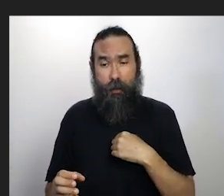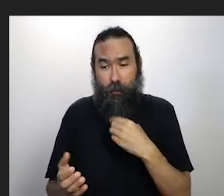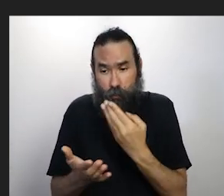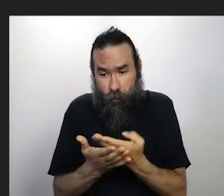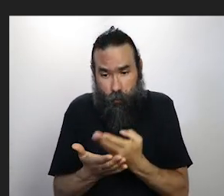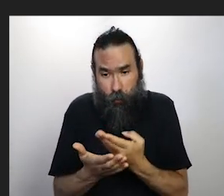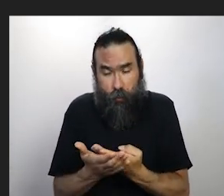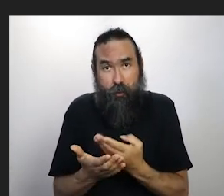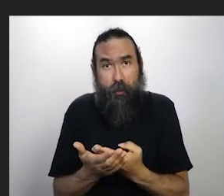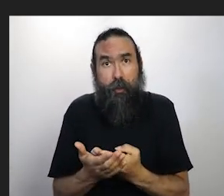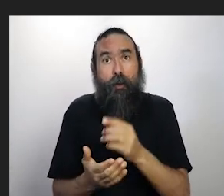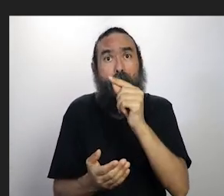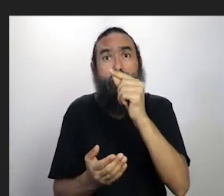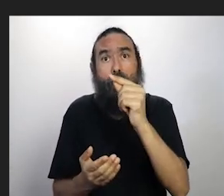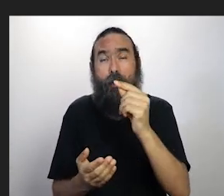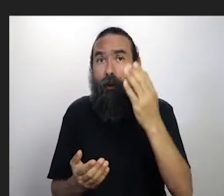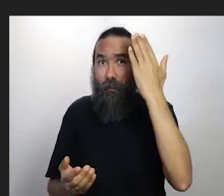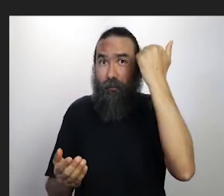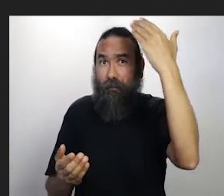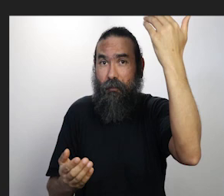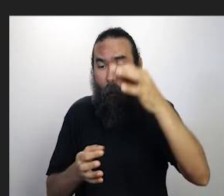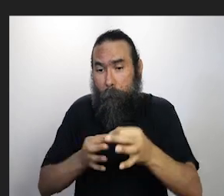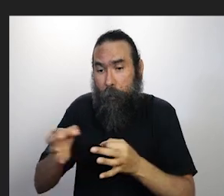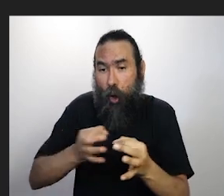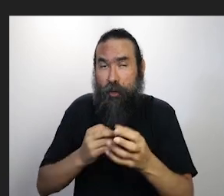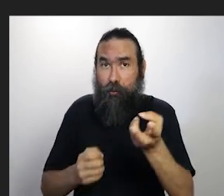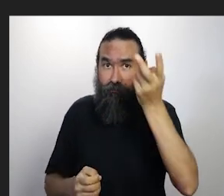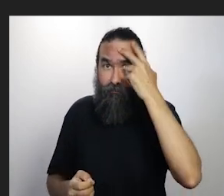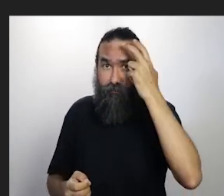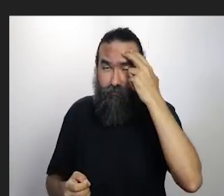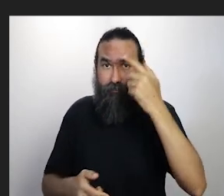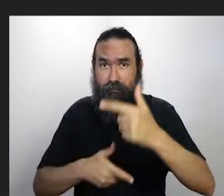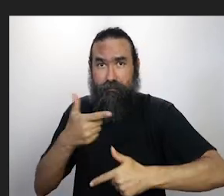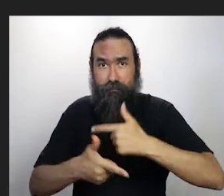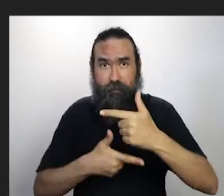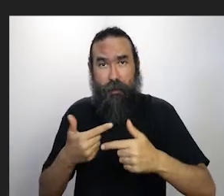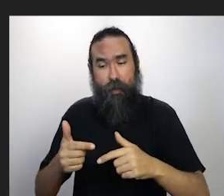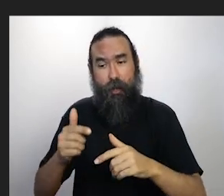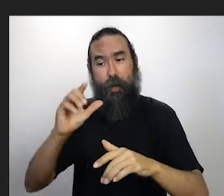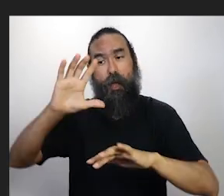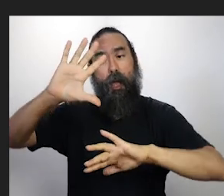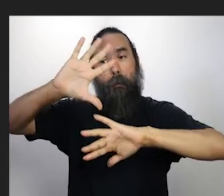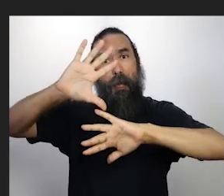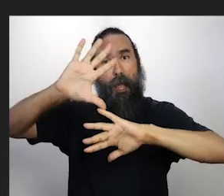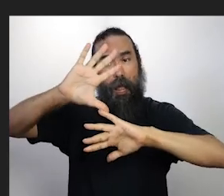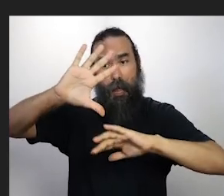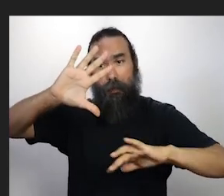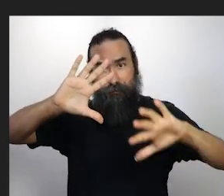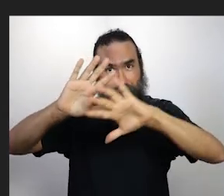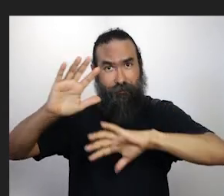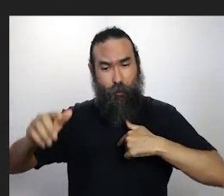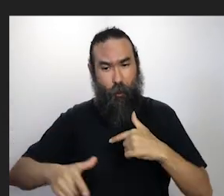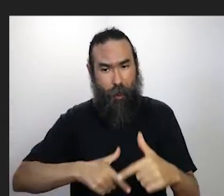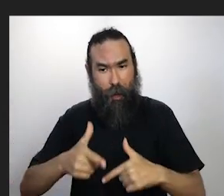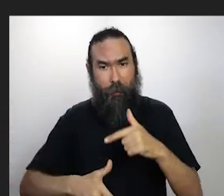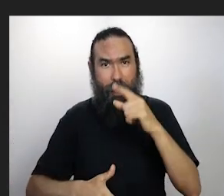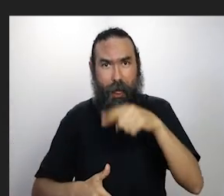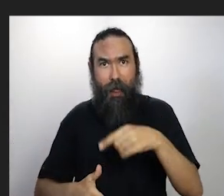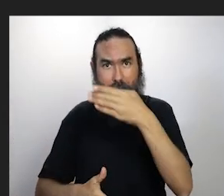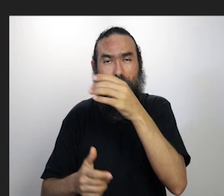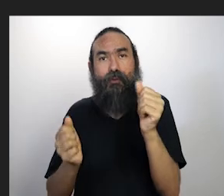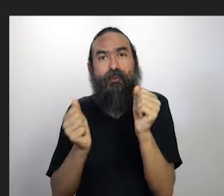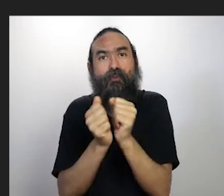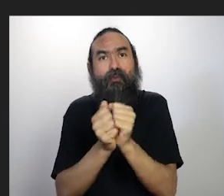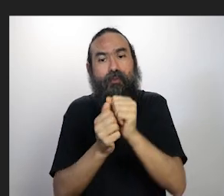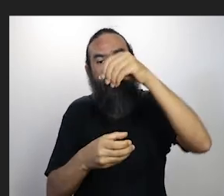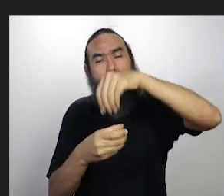culturais através do Centro de Pesquisas sobre Cultura e América Latina, né, que é o CELAC, que é um centro de pesquisas da USP.